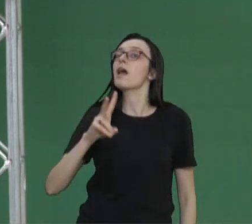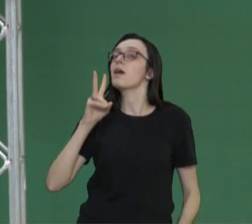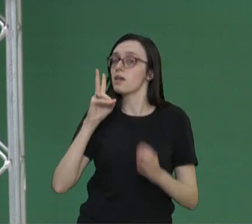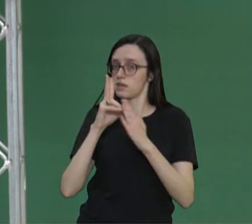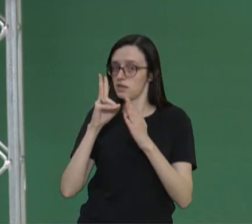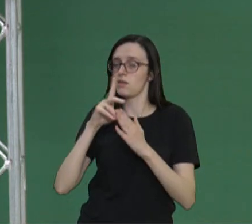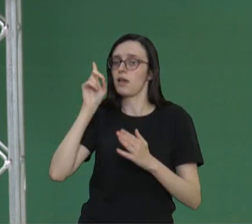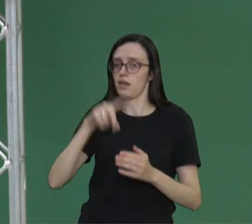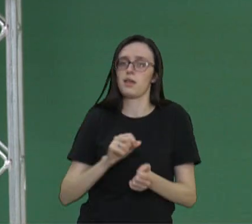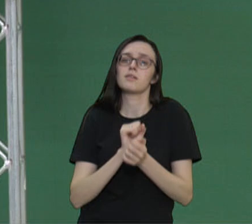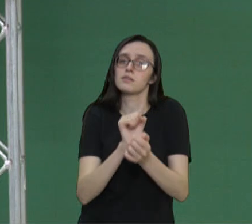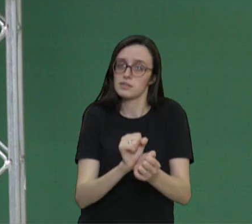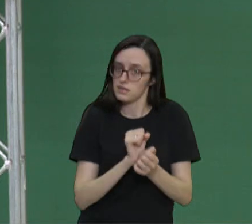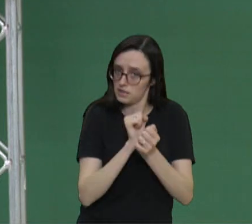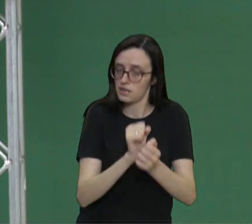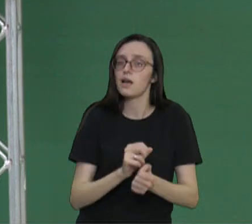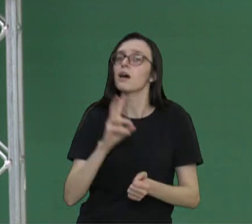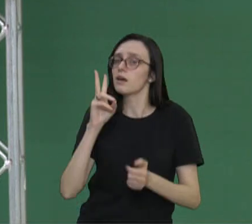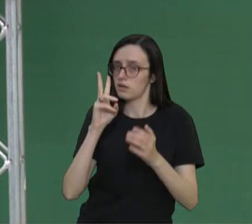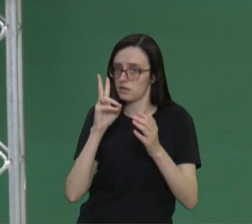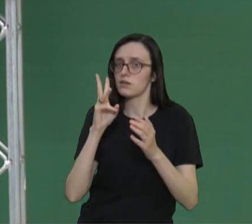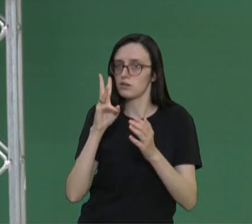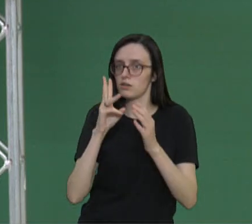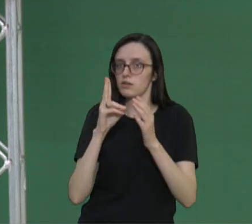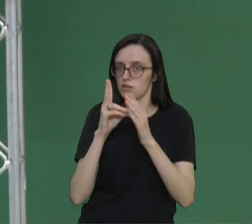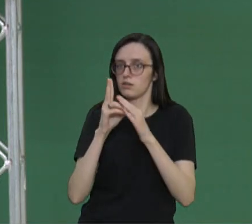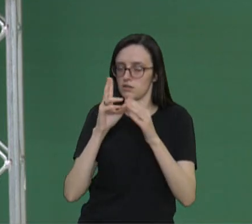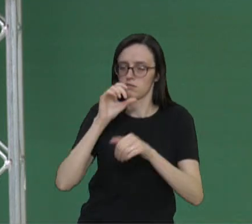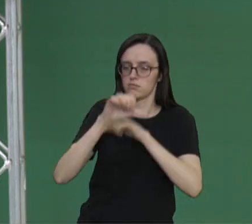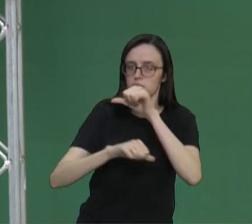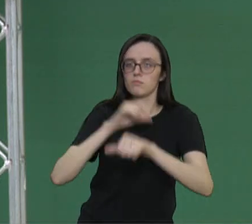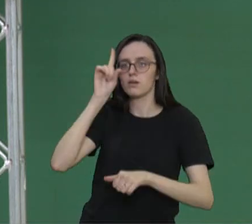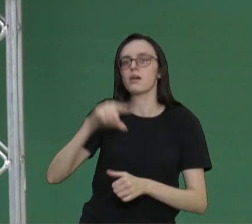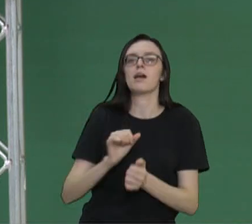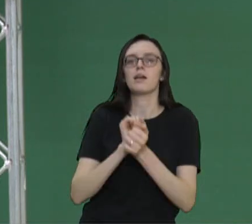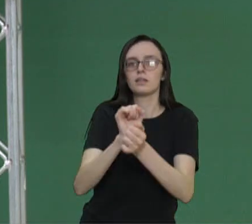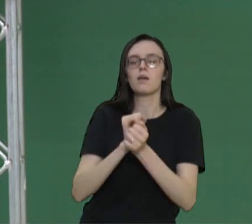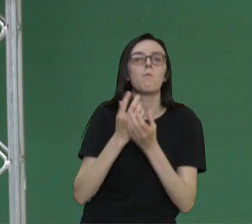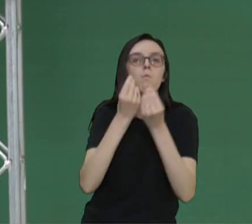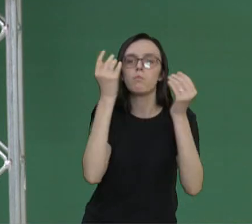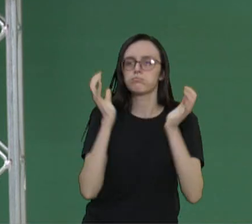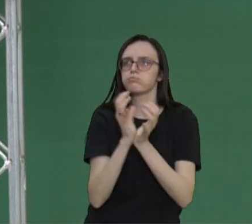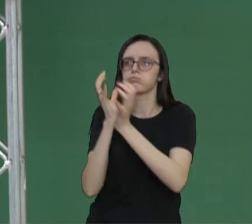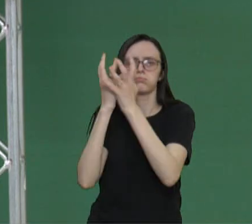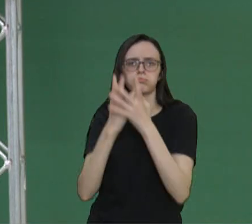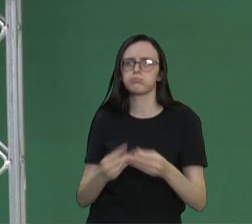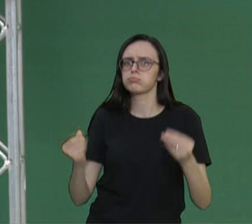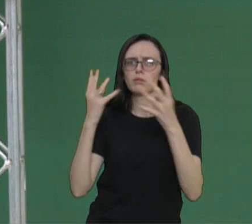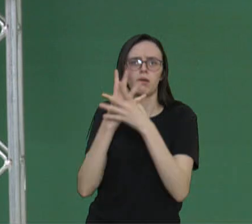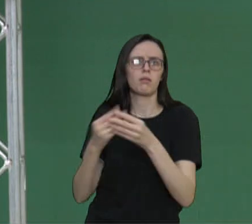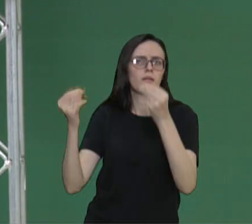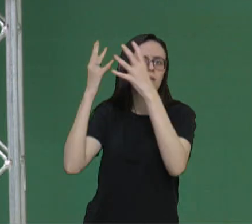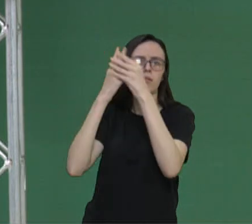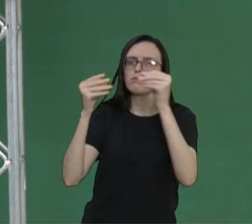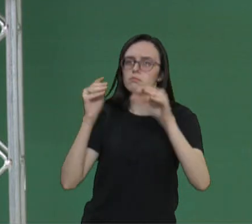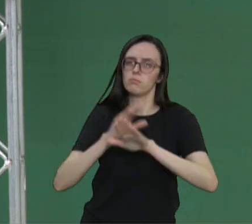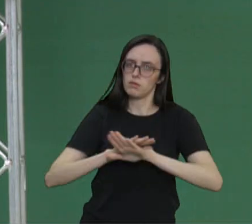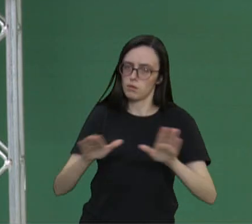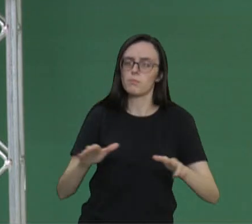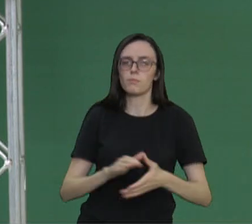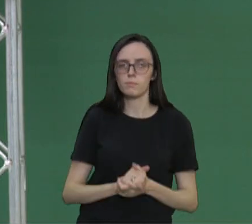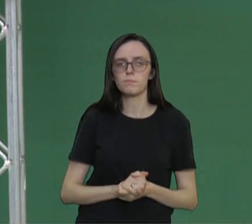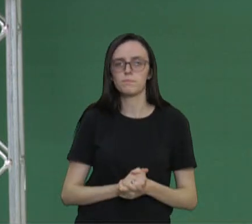como escravos, né? Os índios foram escravizados e muitas tribos foram dizimadas. Além